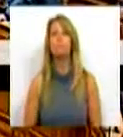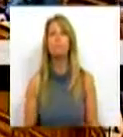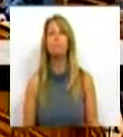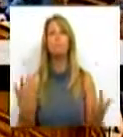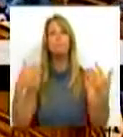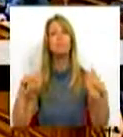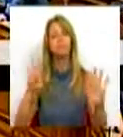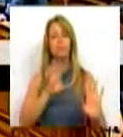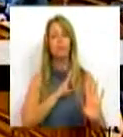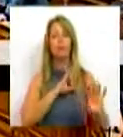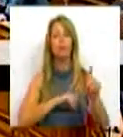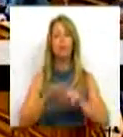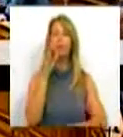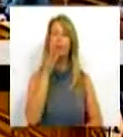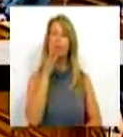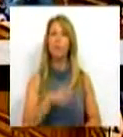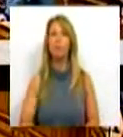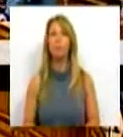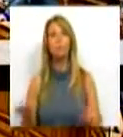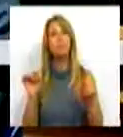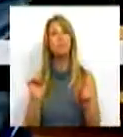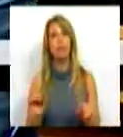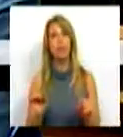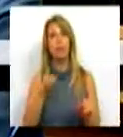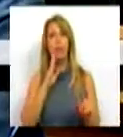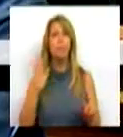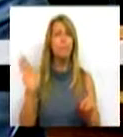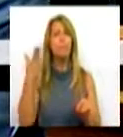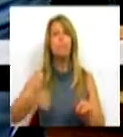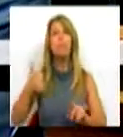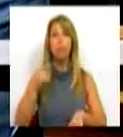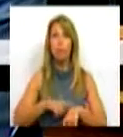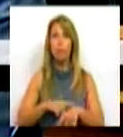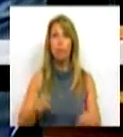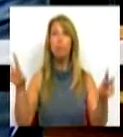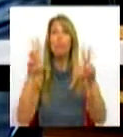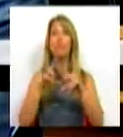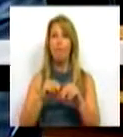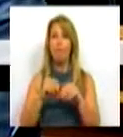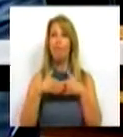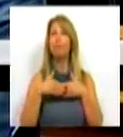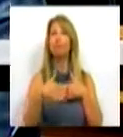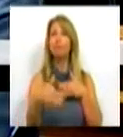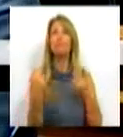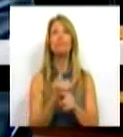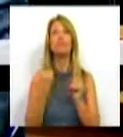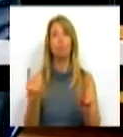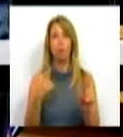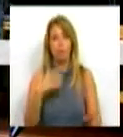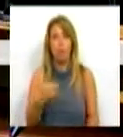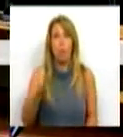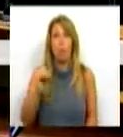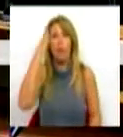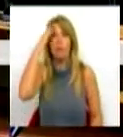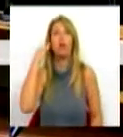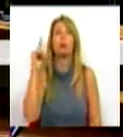Sr. Deputado, este é sobretudo um tempo novo, porque nós, Partido Socialista, e penso que também Bloco de